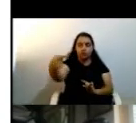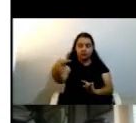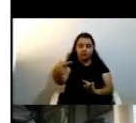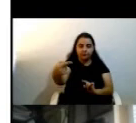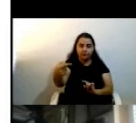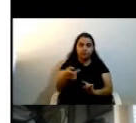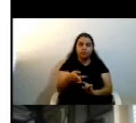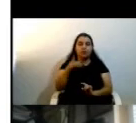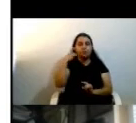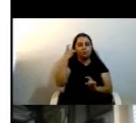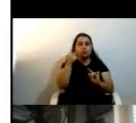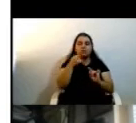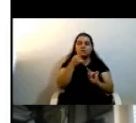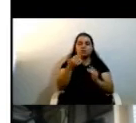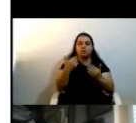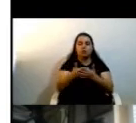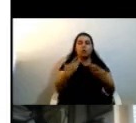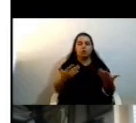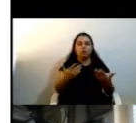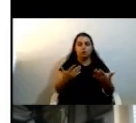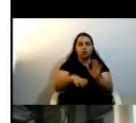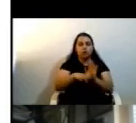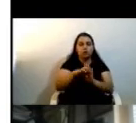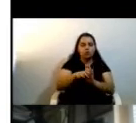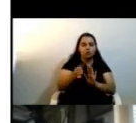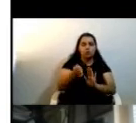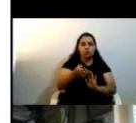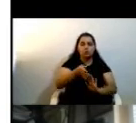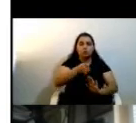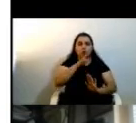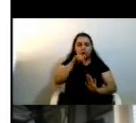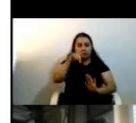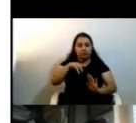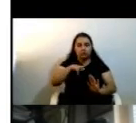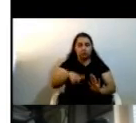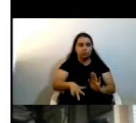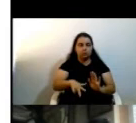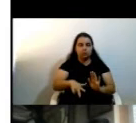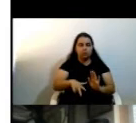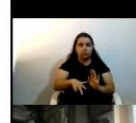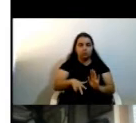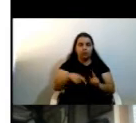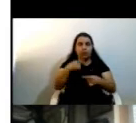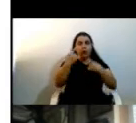que, e nas condições da habitação em Portugal, percebemos que de facto